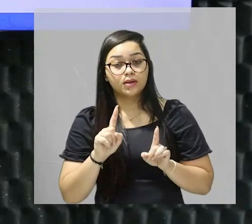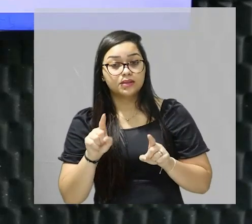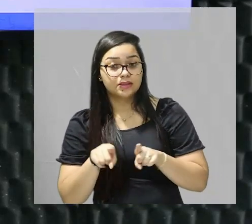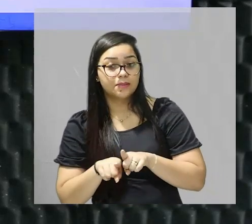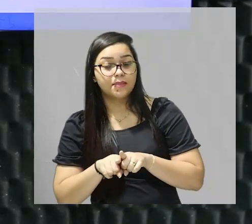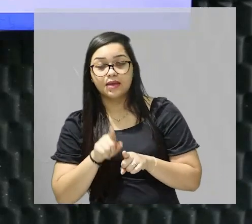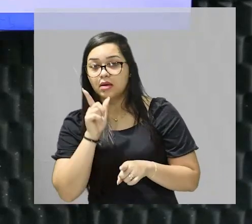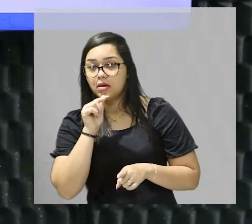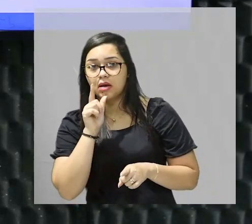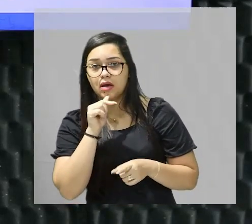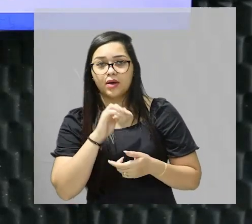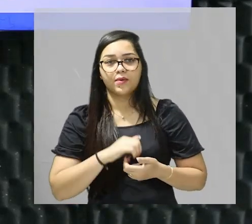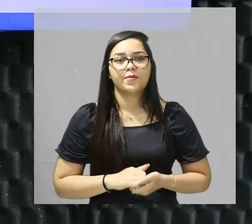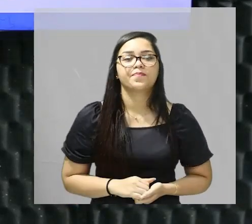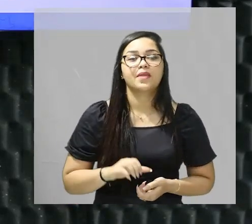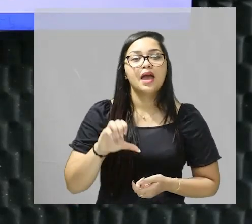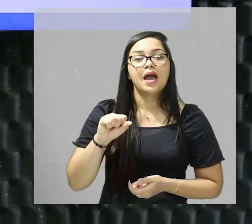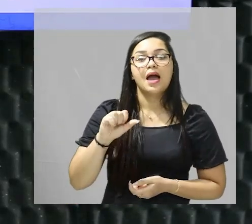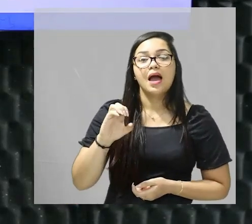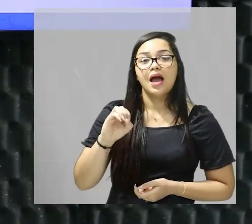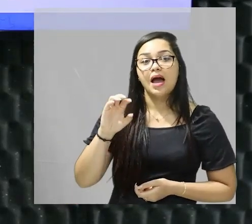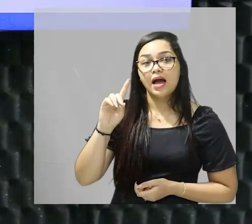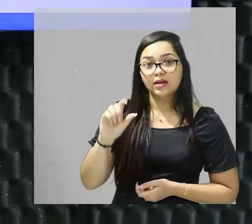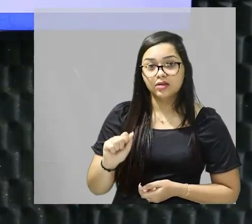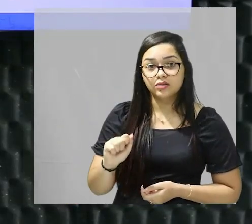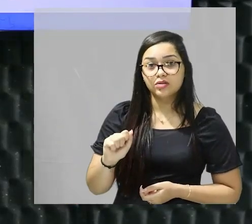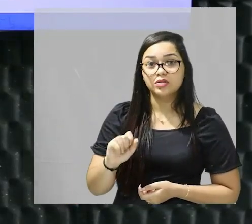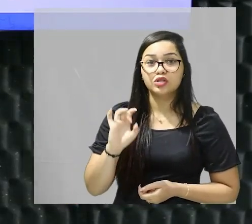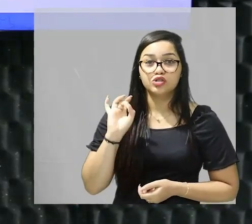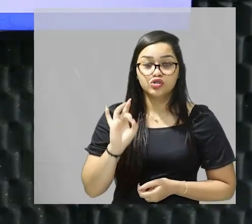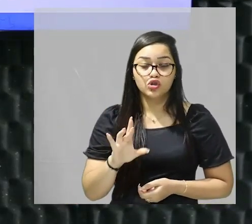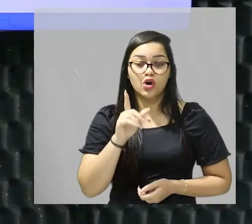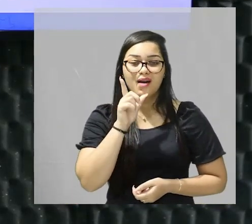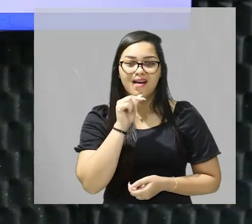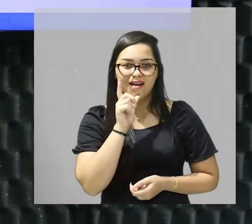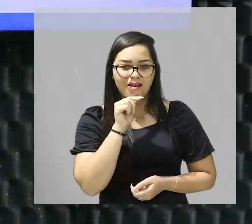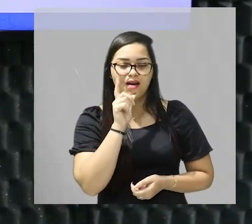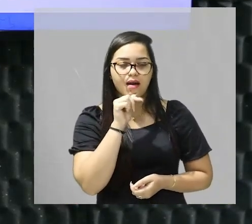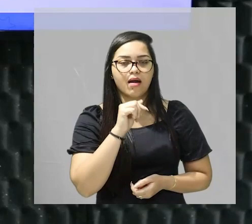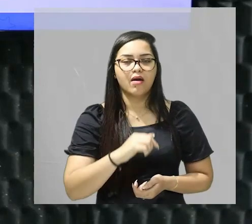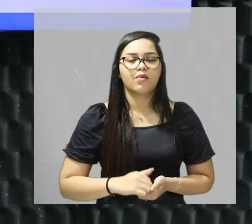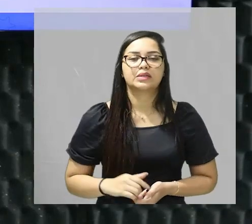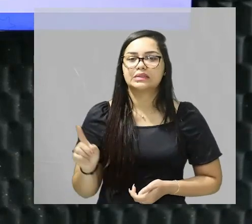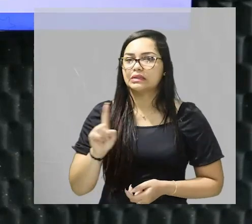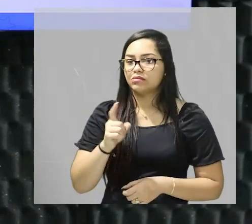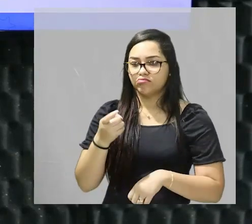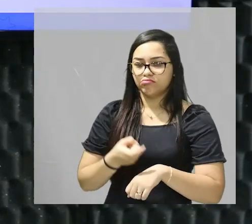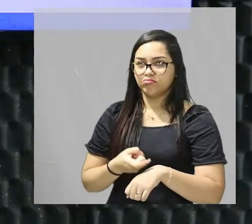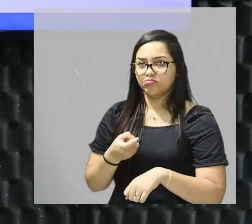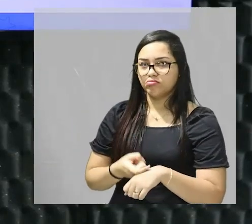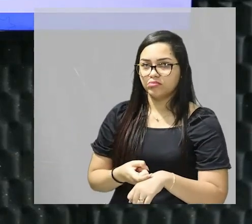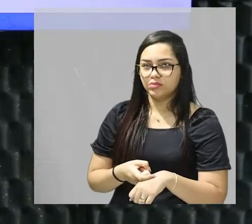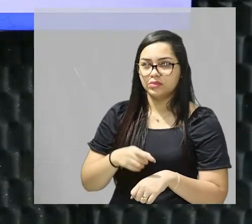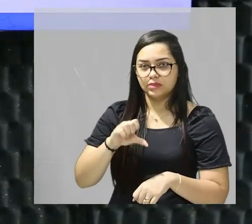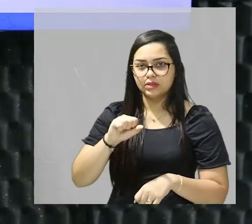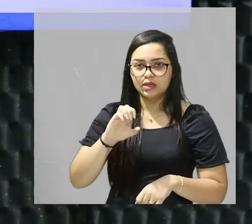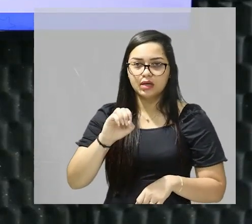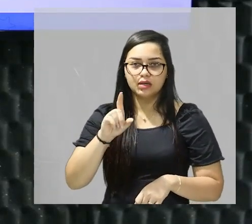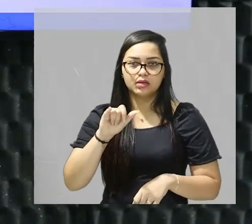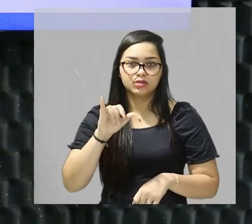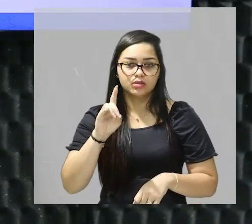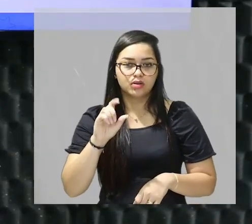líquida. Soda cáustica, conduz apenas na fase líquida. Não conduz na fase sólida.